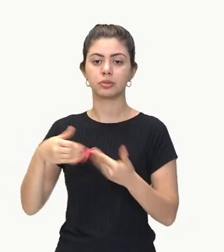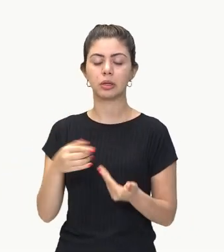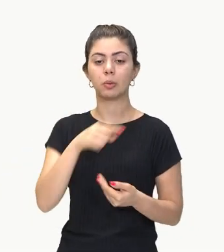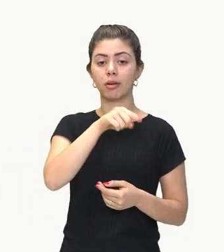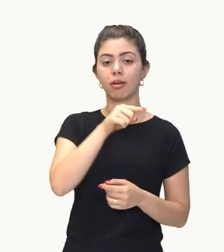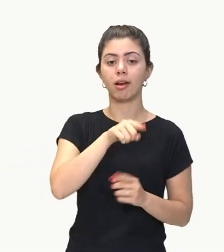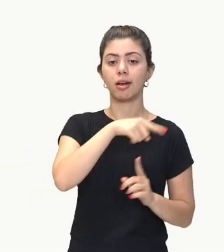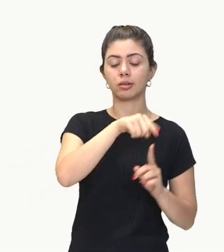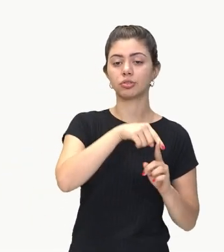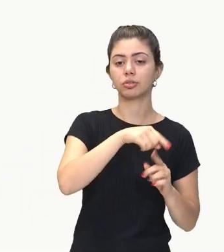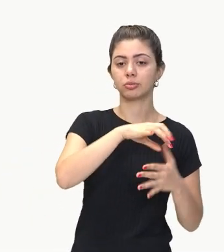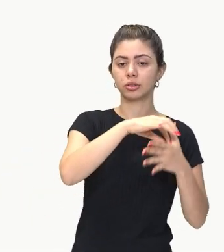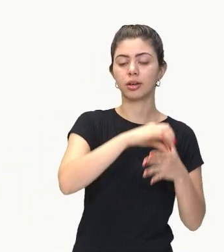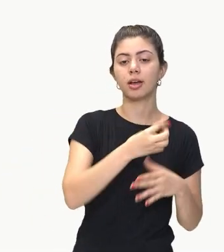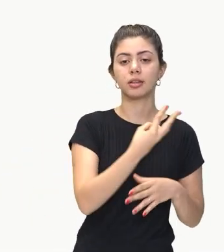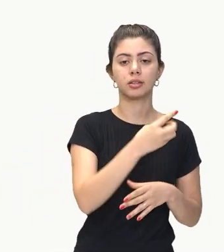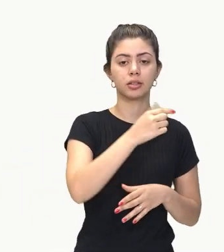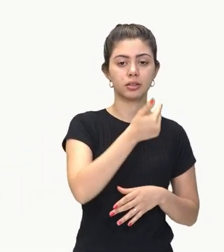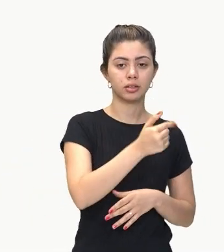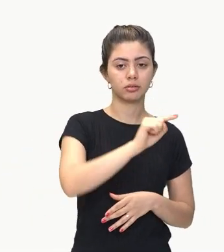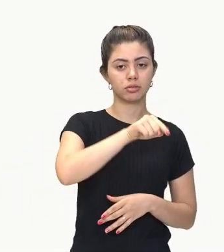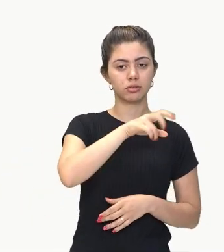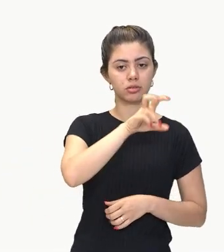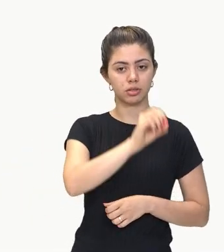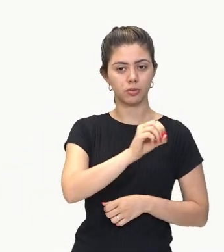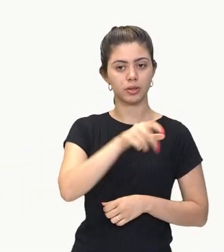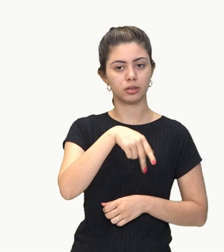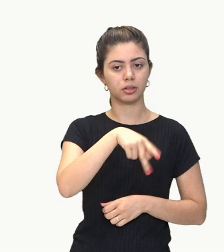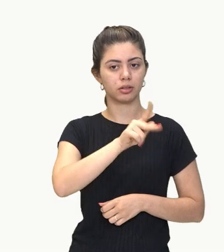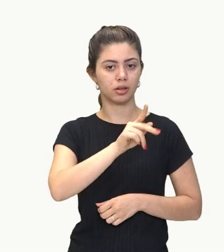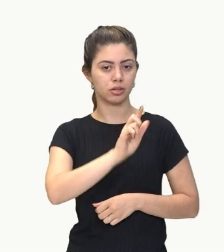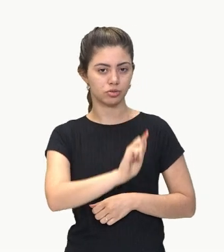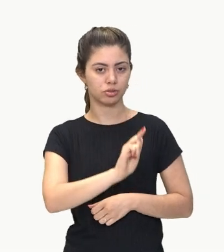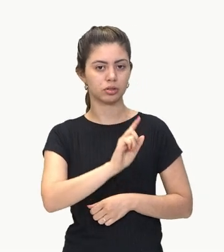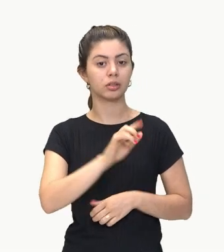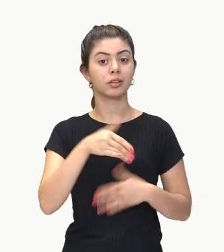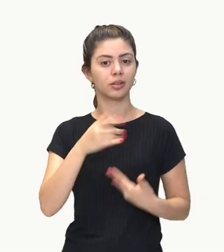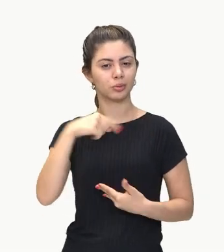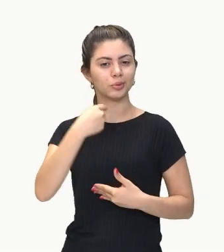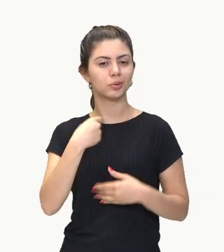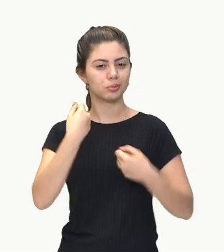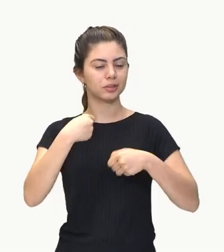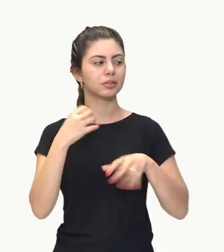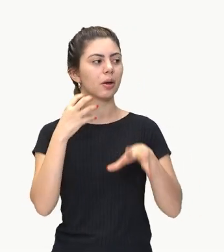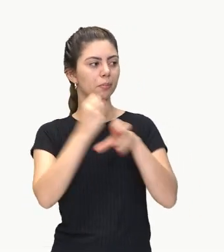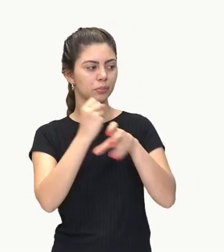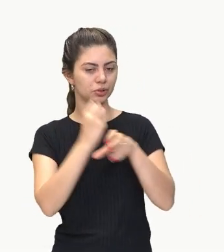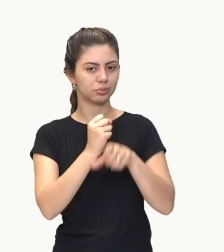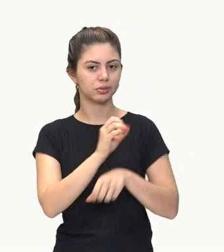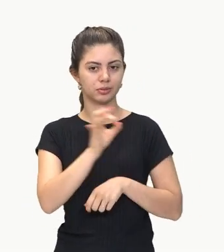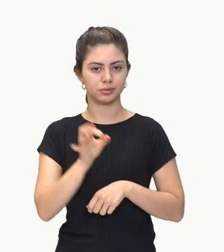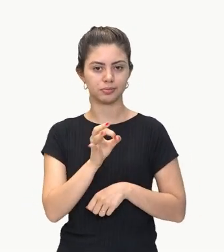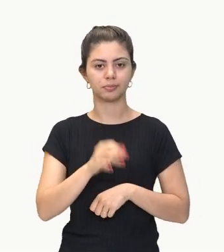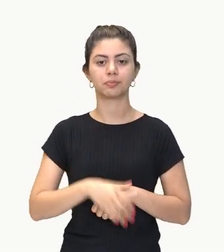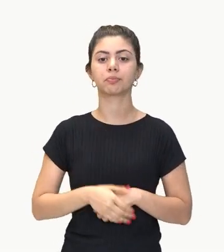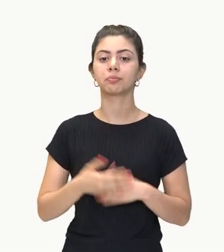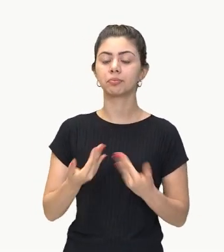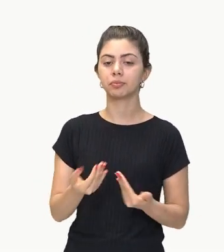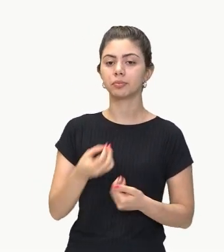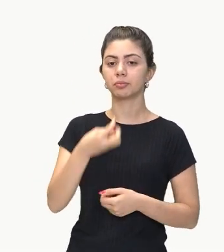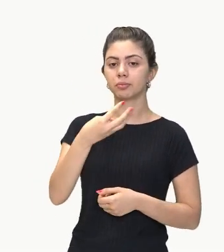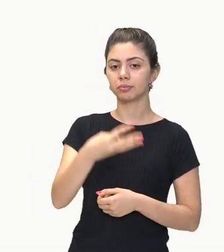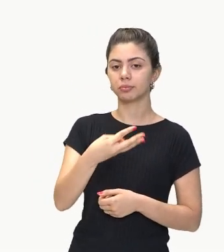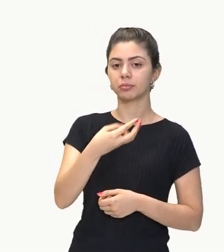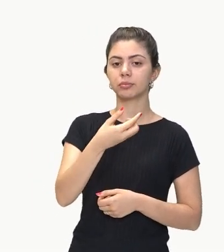32,50 o quilo. Tá? Então, a gente já sabe que a gente vai fazer uma multiplicação aí, né? Ó, R$ 32,50 o